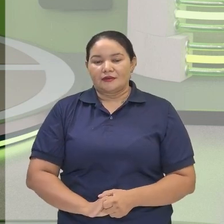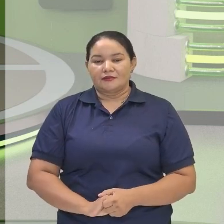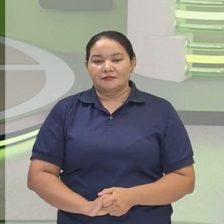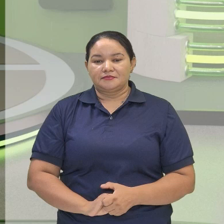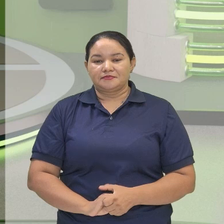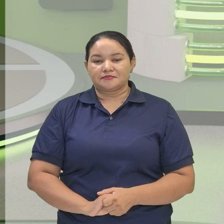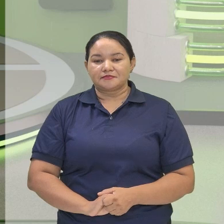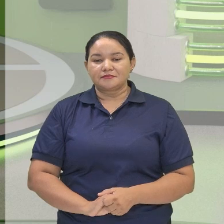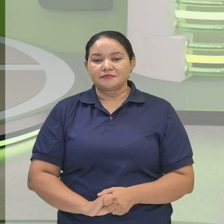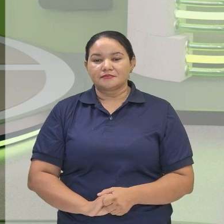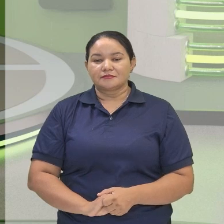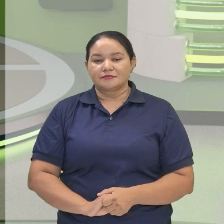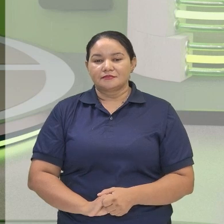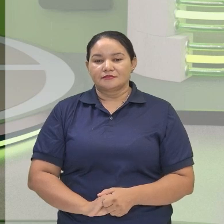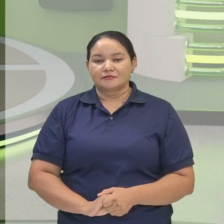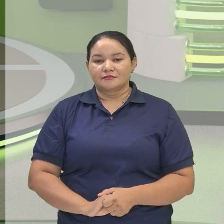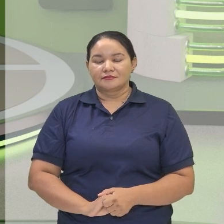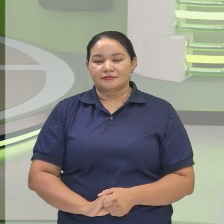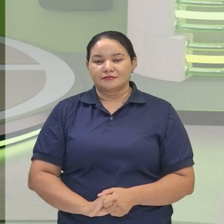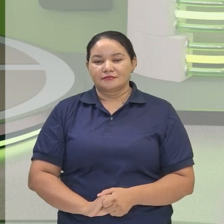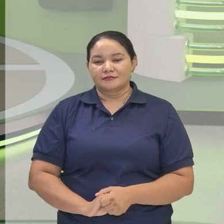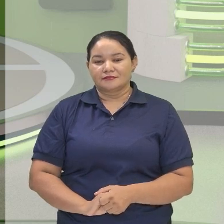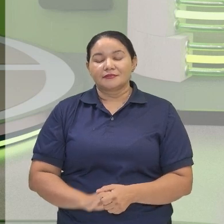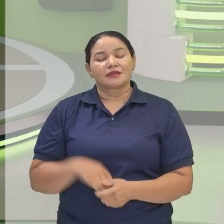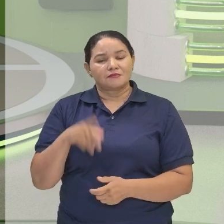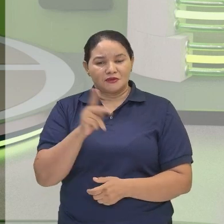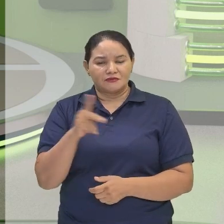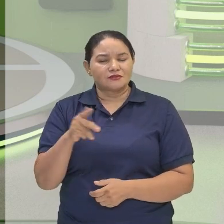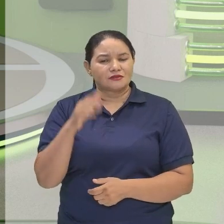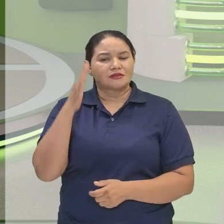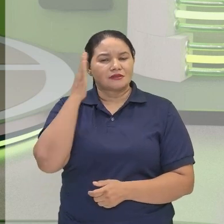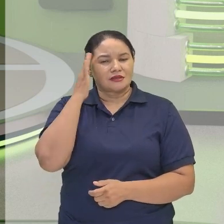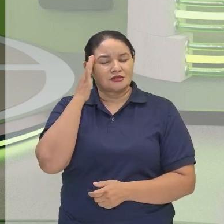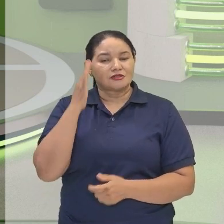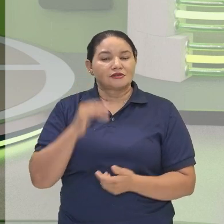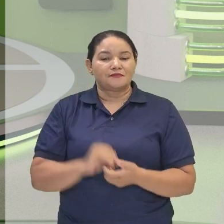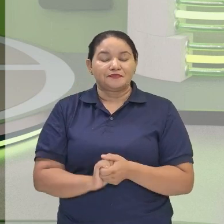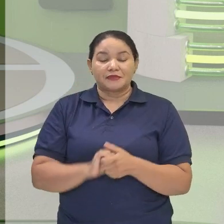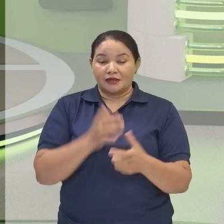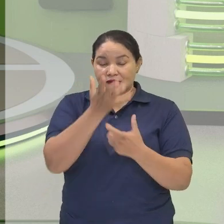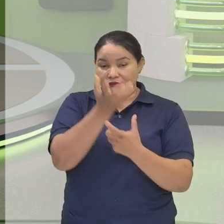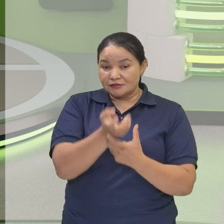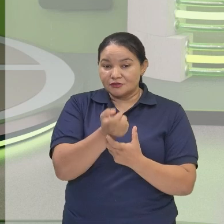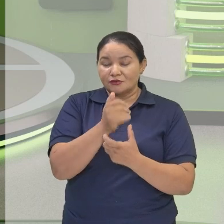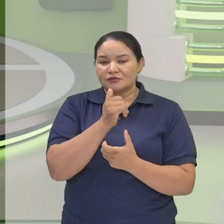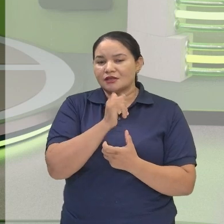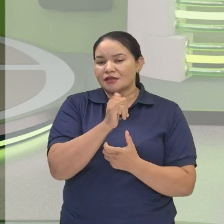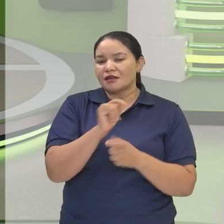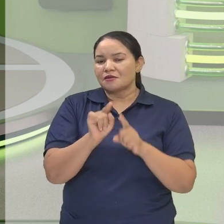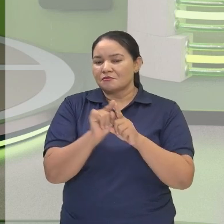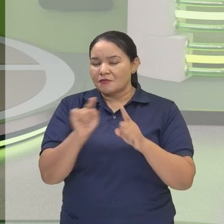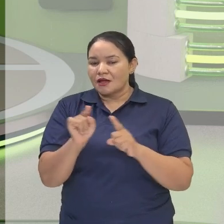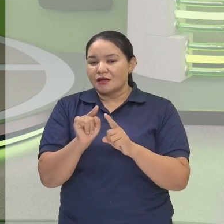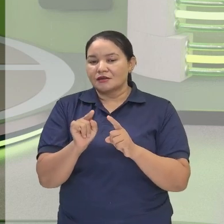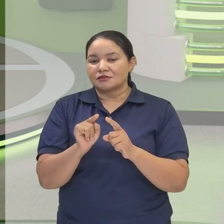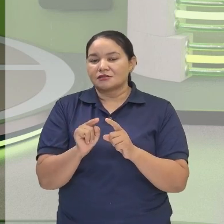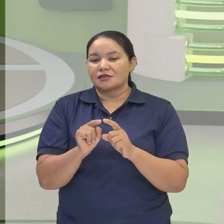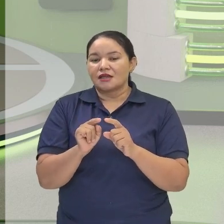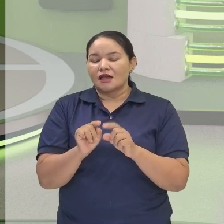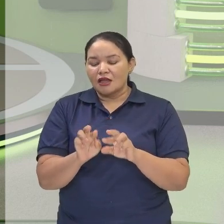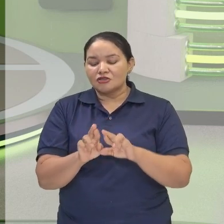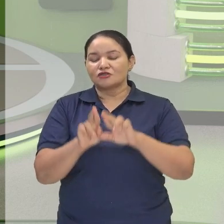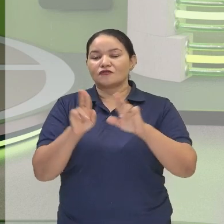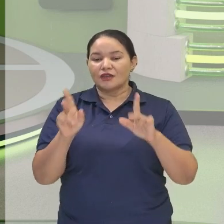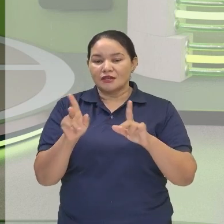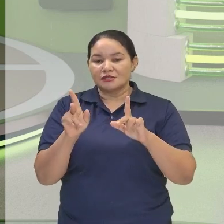Professor, eu entendi o que são os receptores elétricos, Mas o senhor pode me explicar qual a